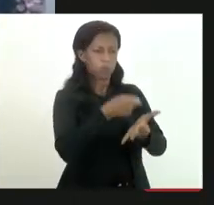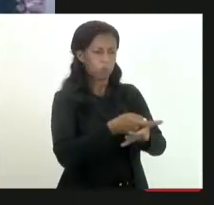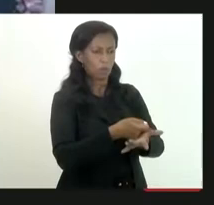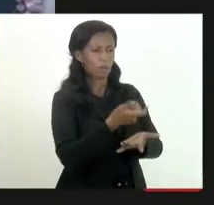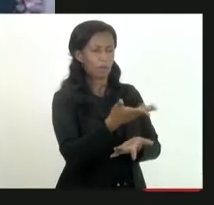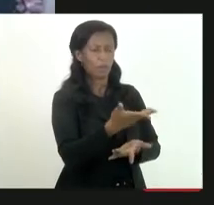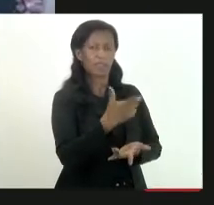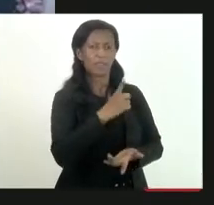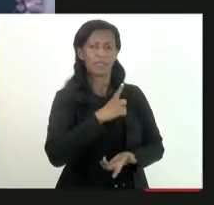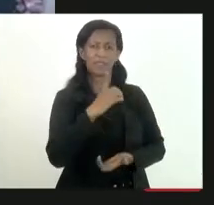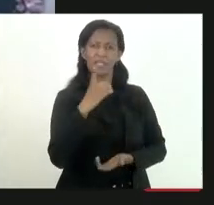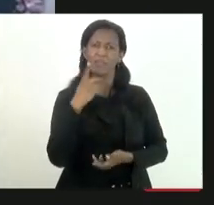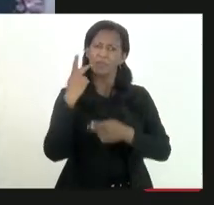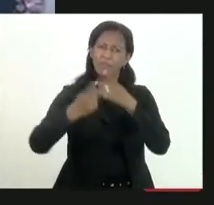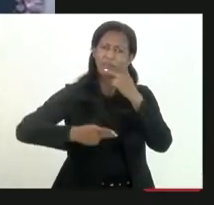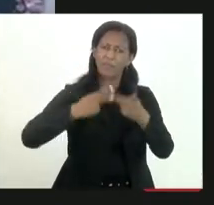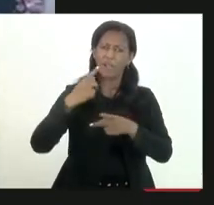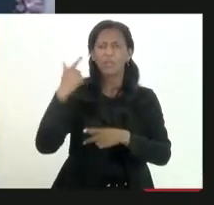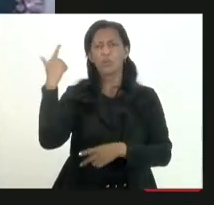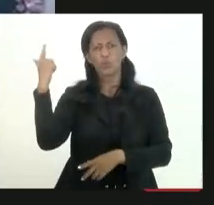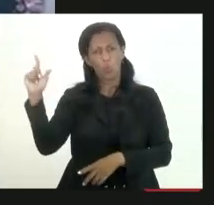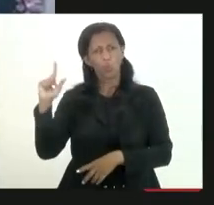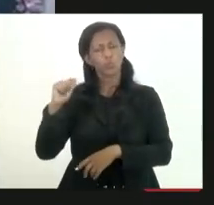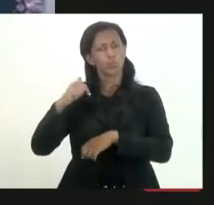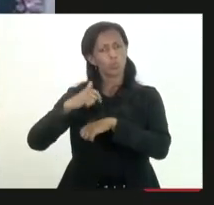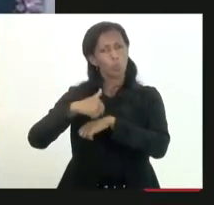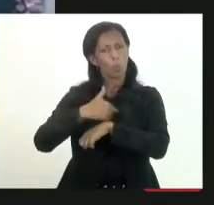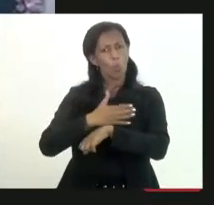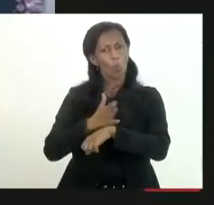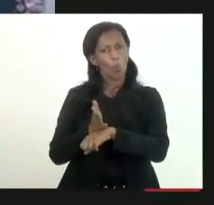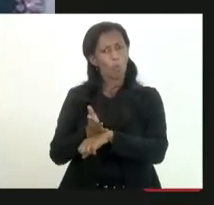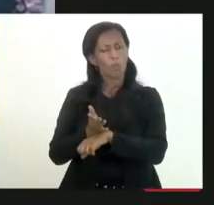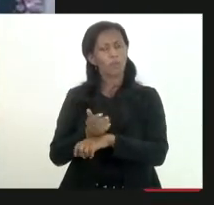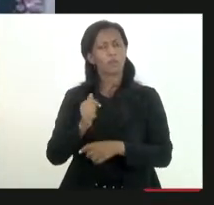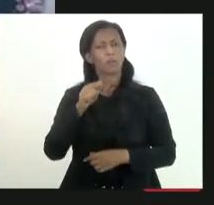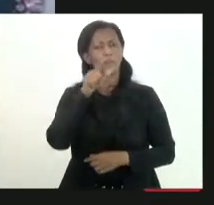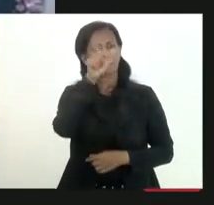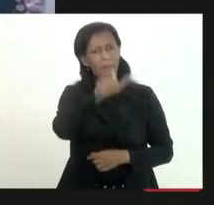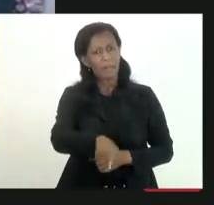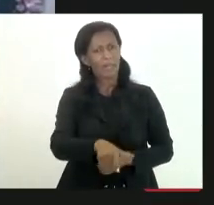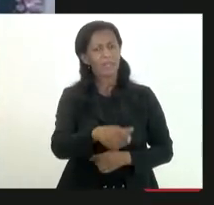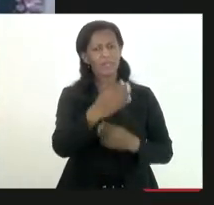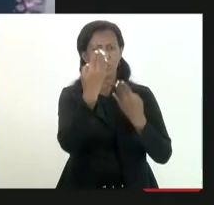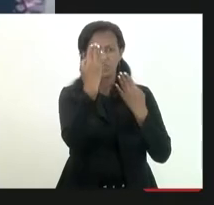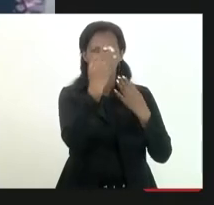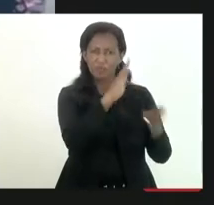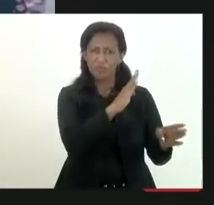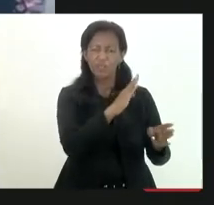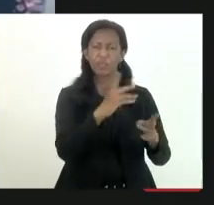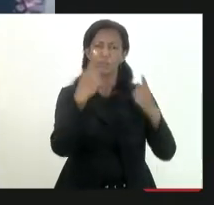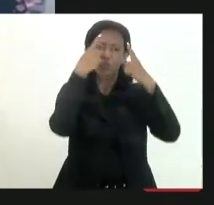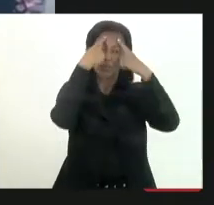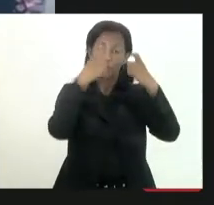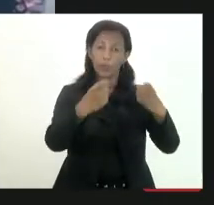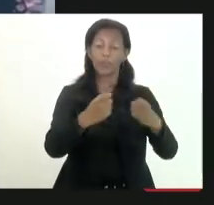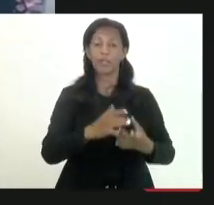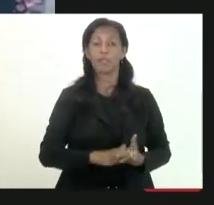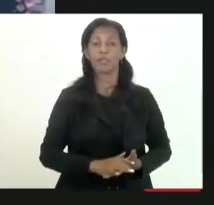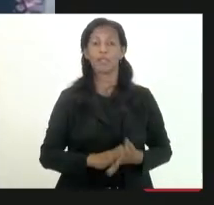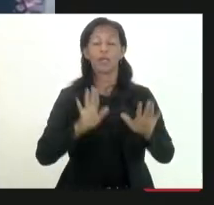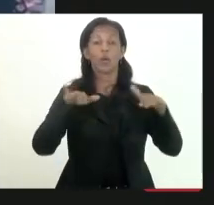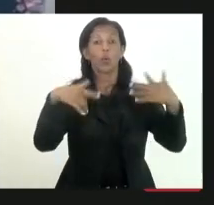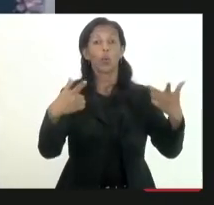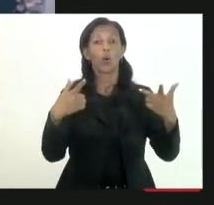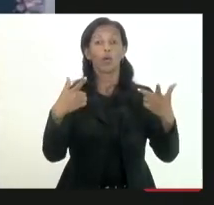que a gente tem dito em outros momentos também, de reparação para essas vítimas de violência, né, porque quando a gente